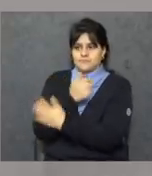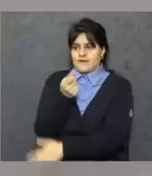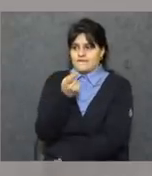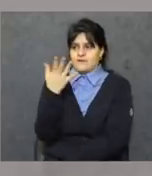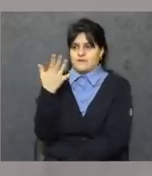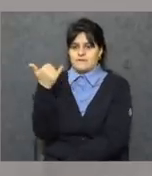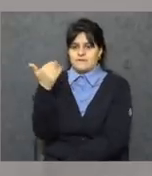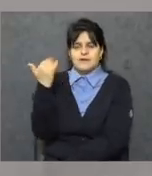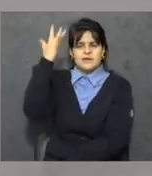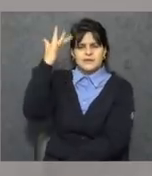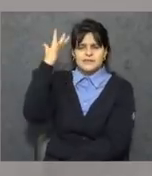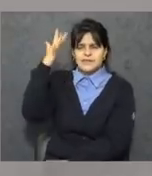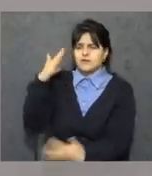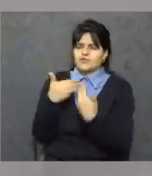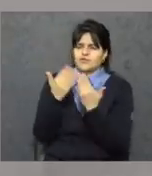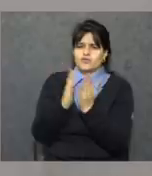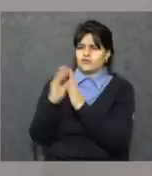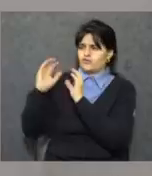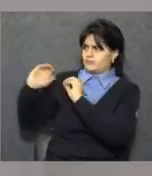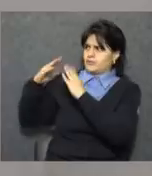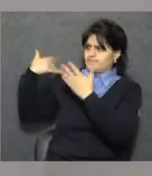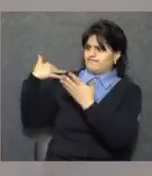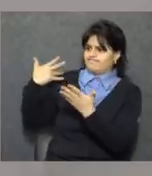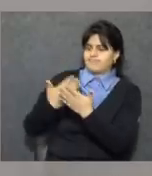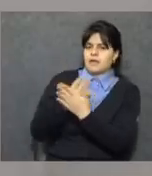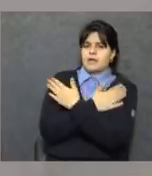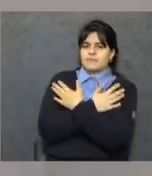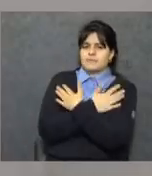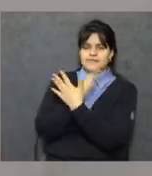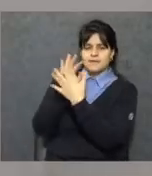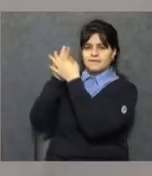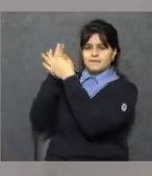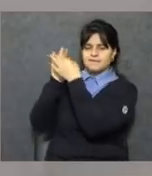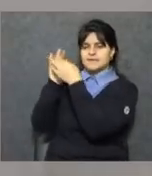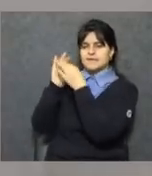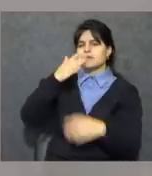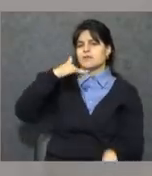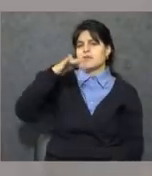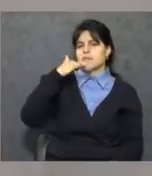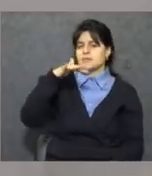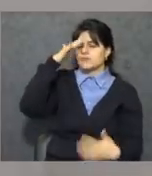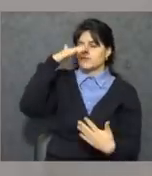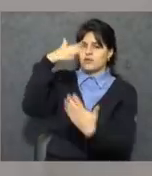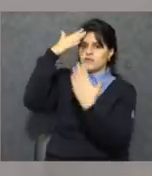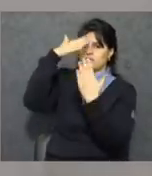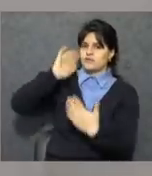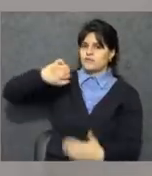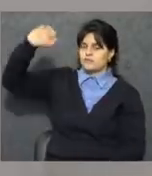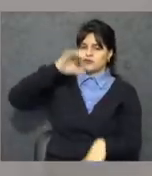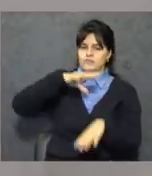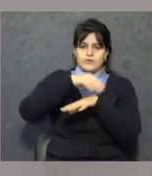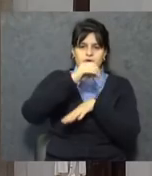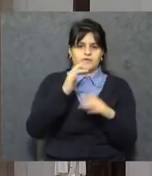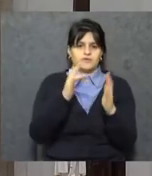santos que desde o princípio do mundo viveram na vossa amizade, para cantarmos os vossos louvores por Jesus Cristo, vosso